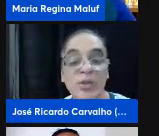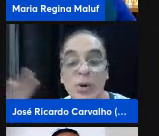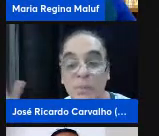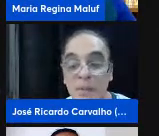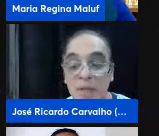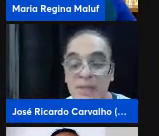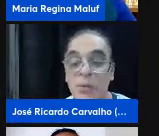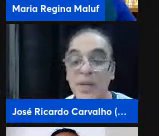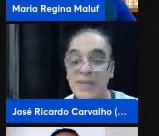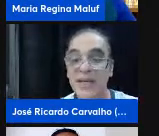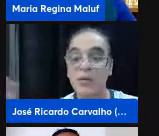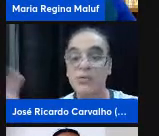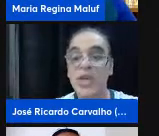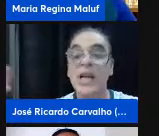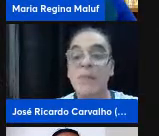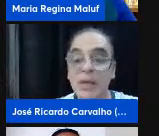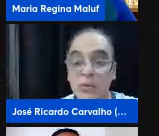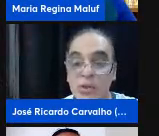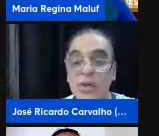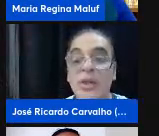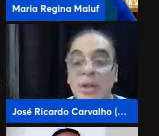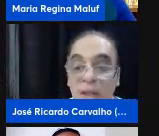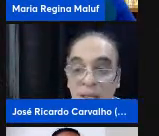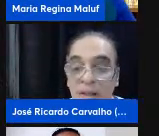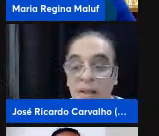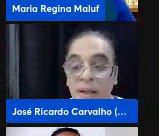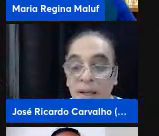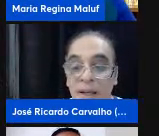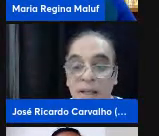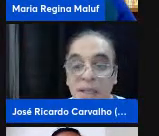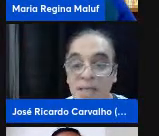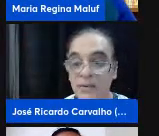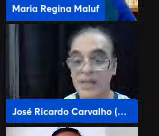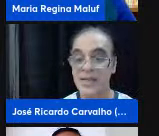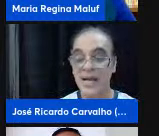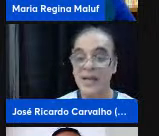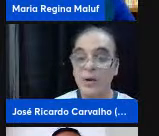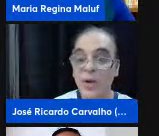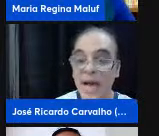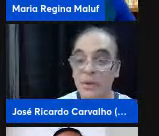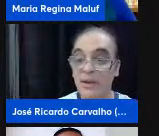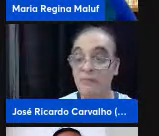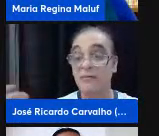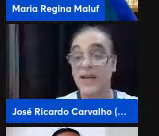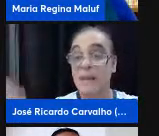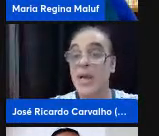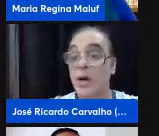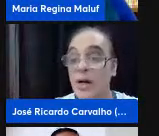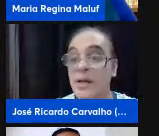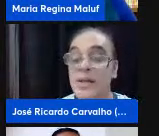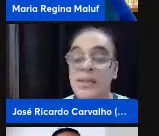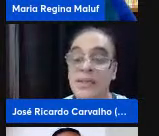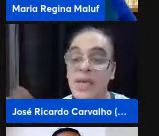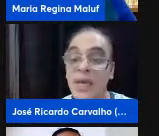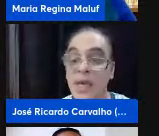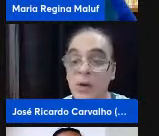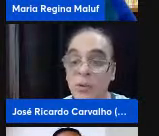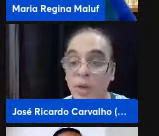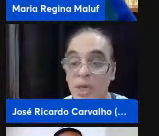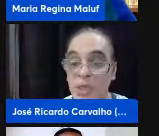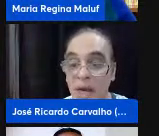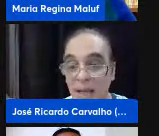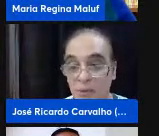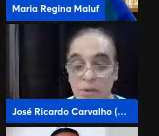e supressão de elementos, né? Que às vezes ali não cabe, que vai ficar melhor se